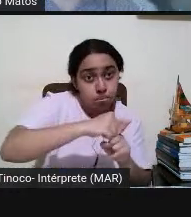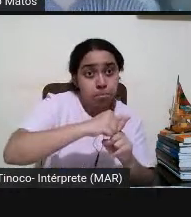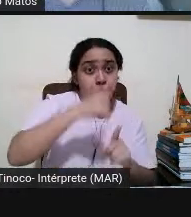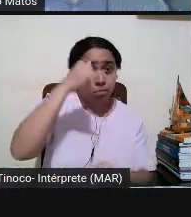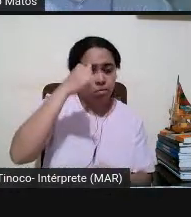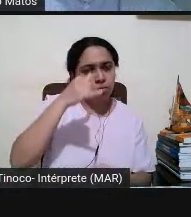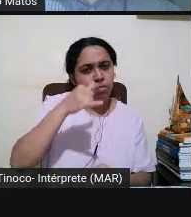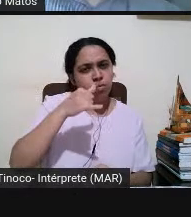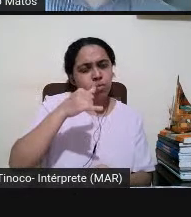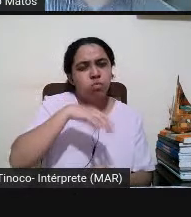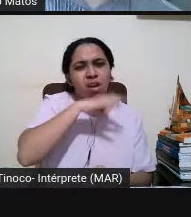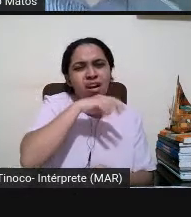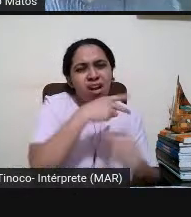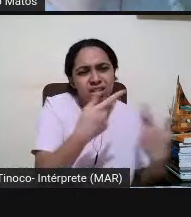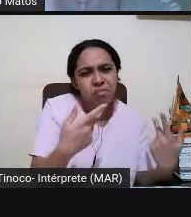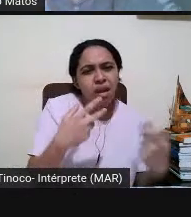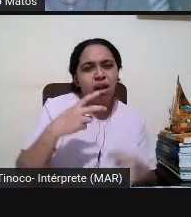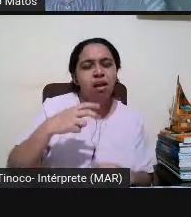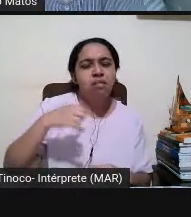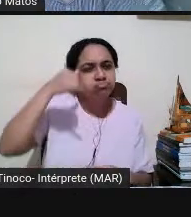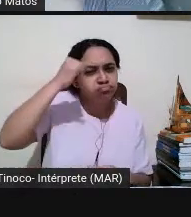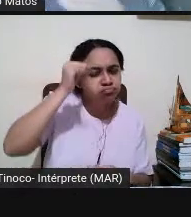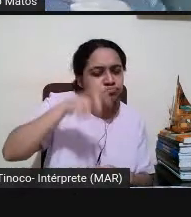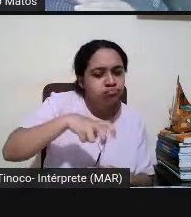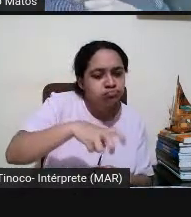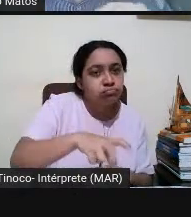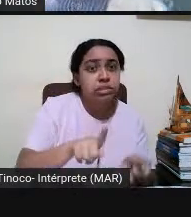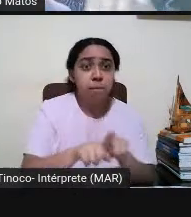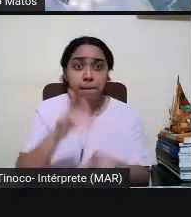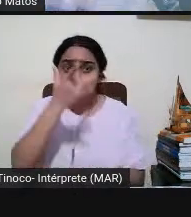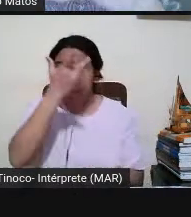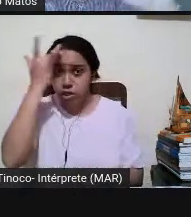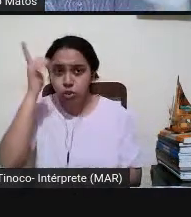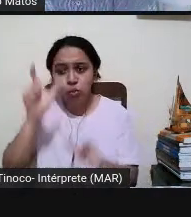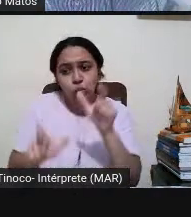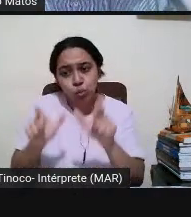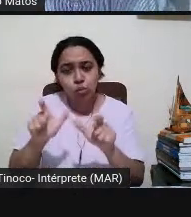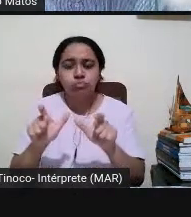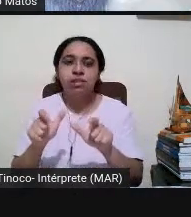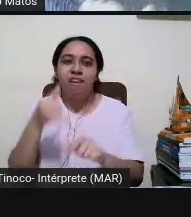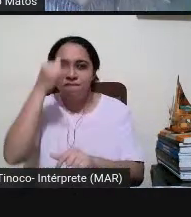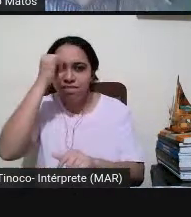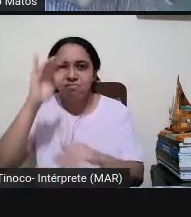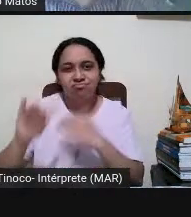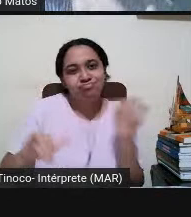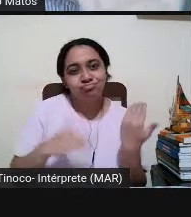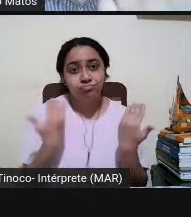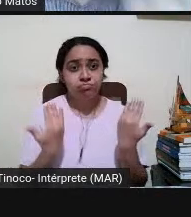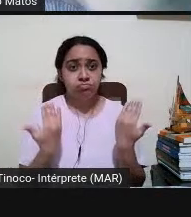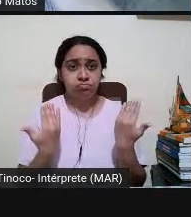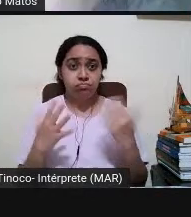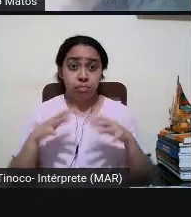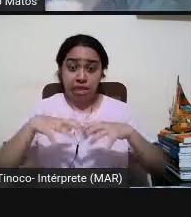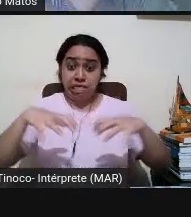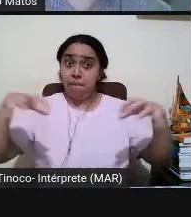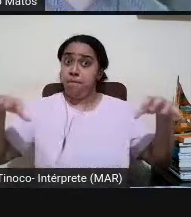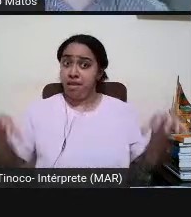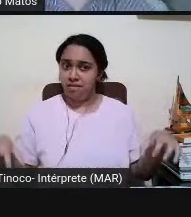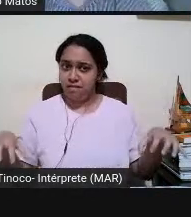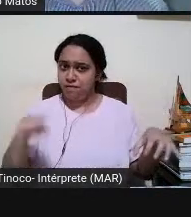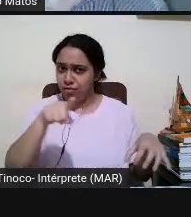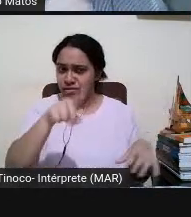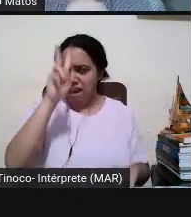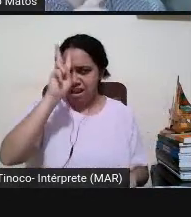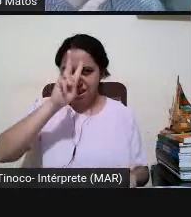pessoas tá é quando a gente traz para cá a gente tá fazendo não botando todos os a sexta não sei se